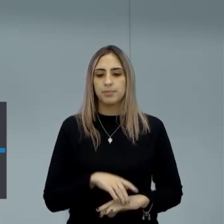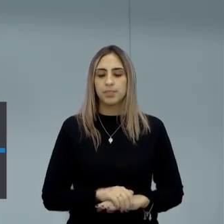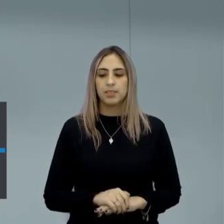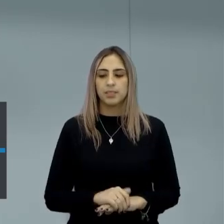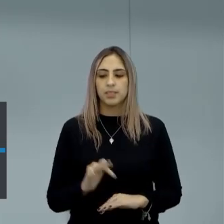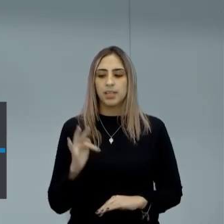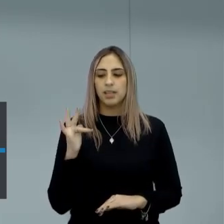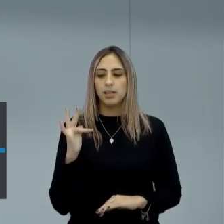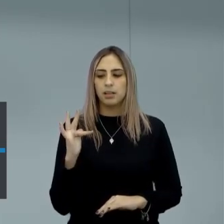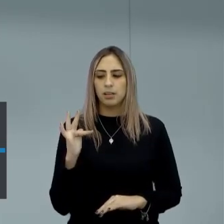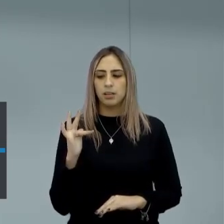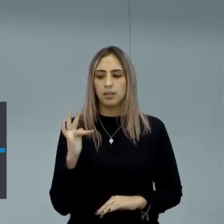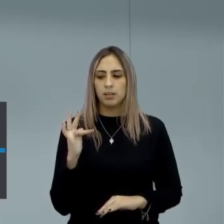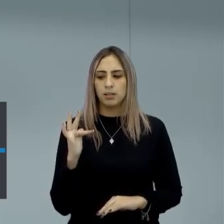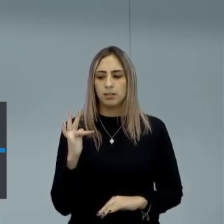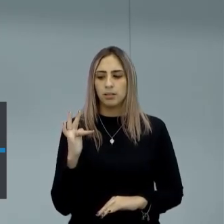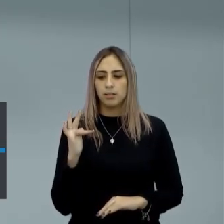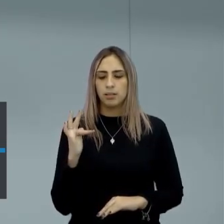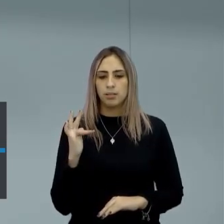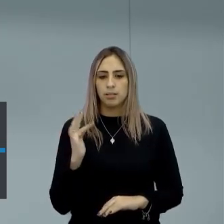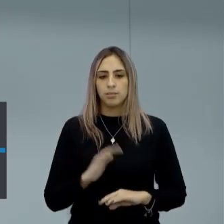falou sobre